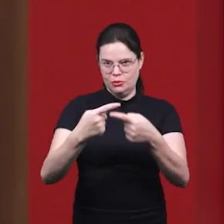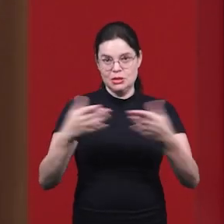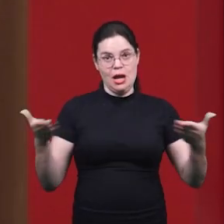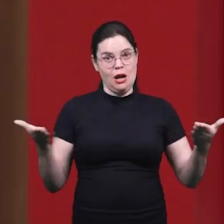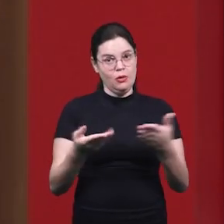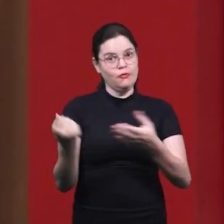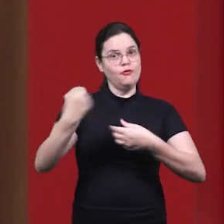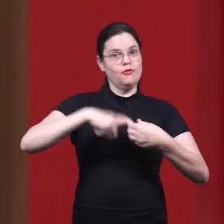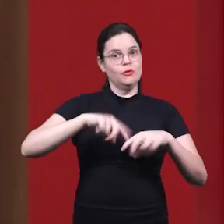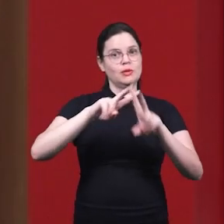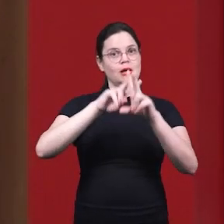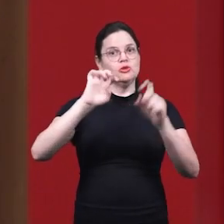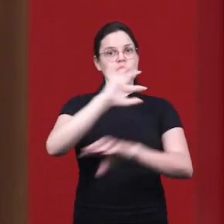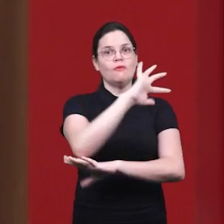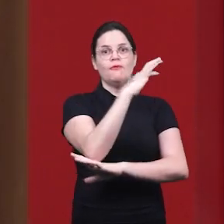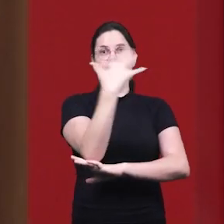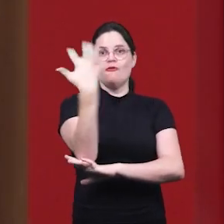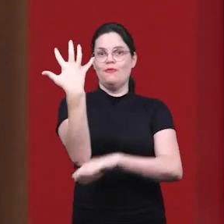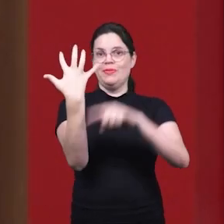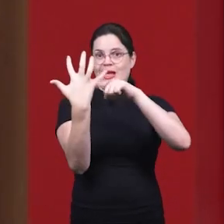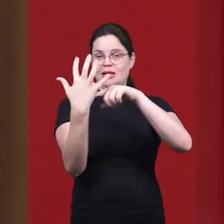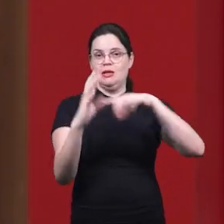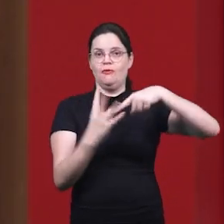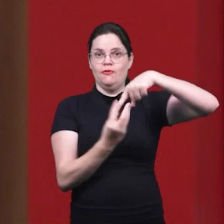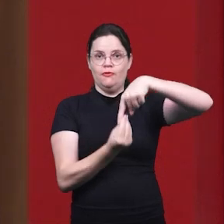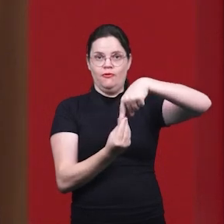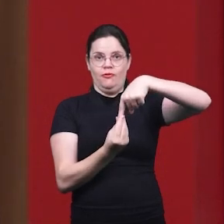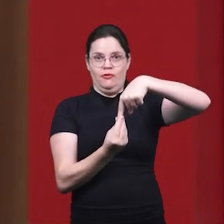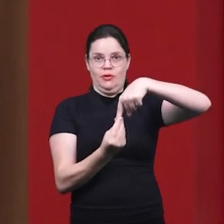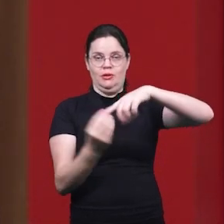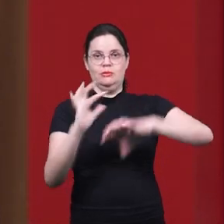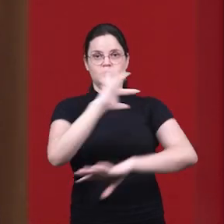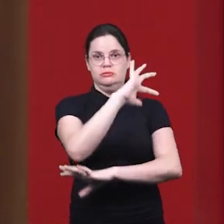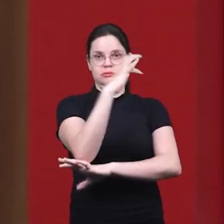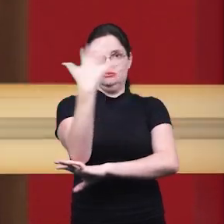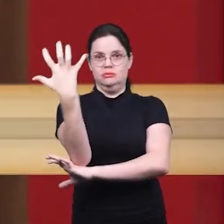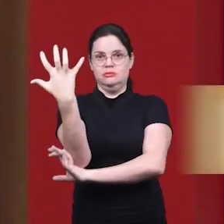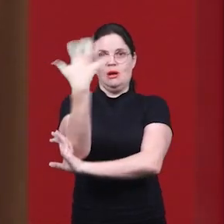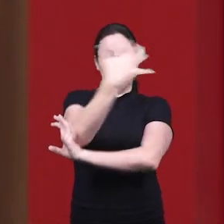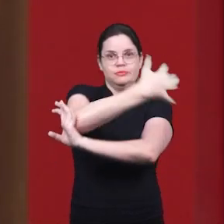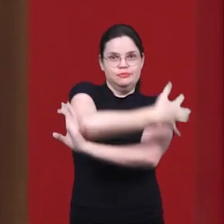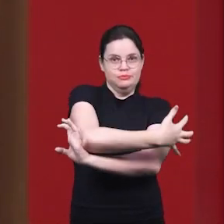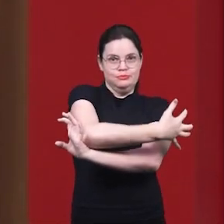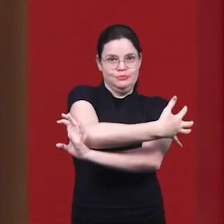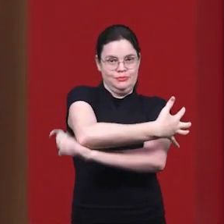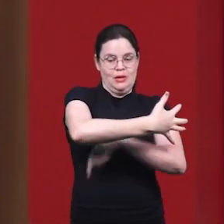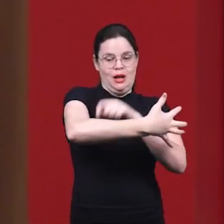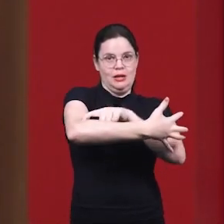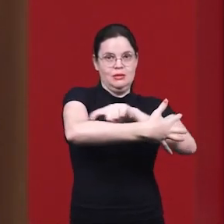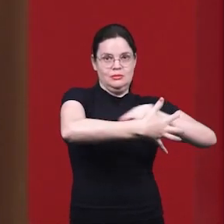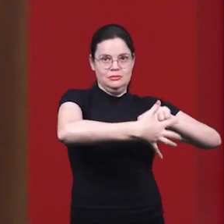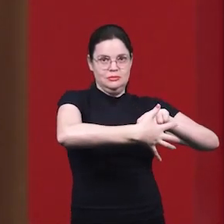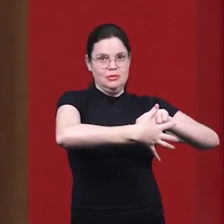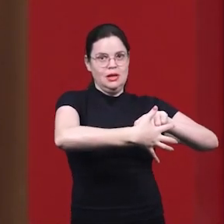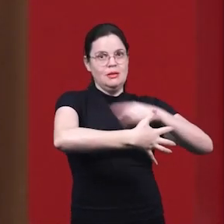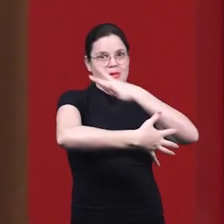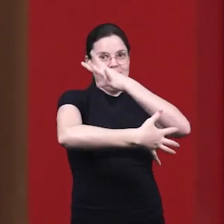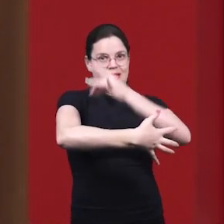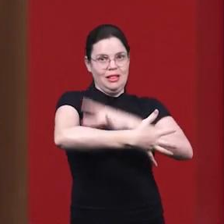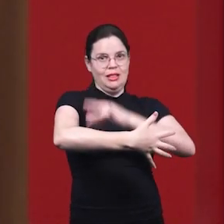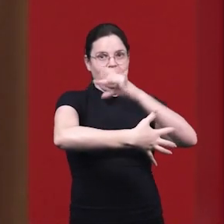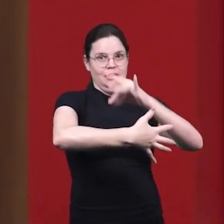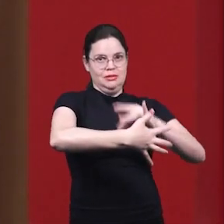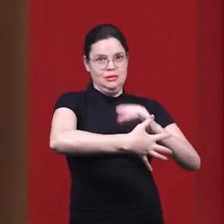alcançar o ponto que Paulo abordou aos Tessalonicenses, que é sobre a volta de Jesus. Então, nós chegamos ali